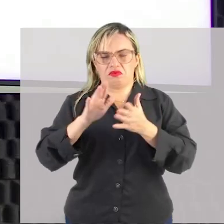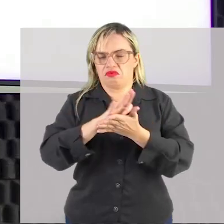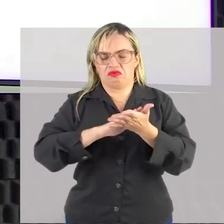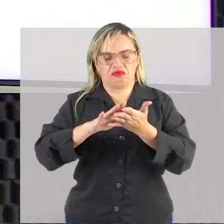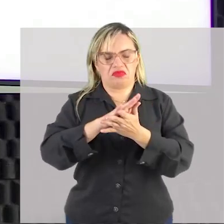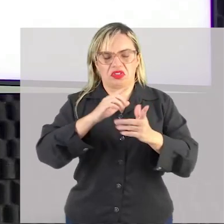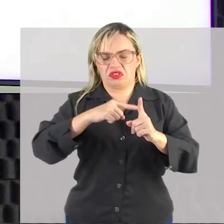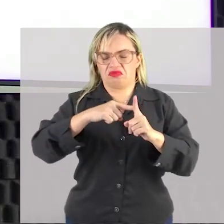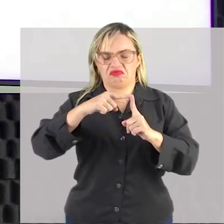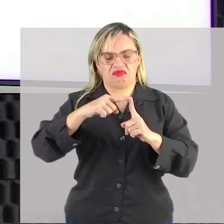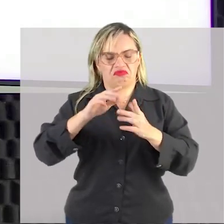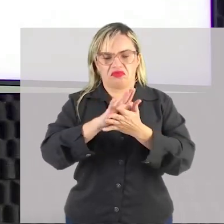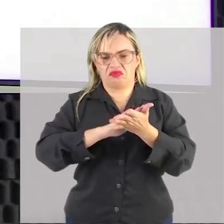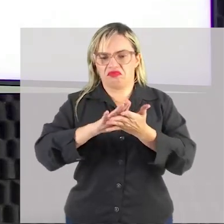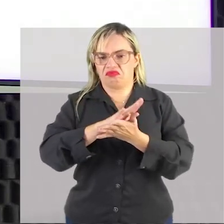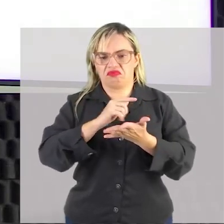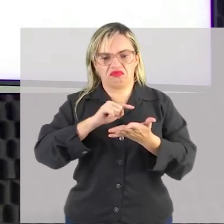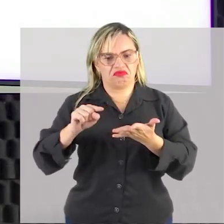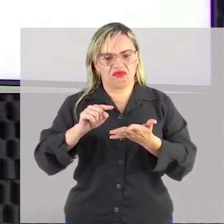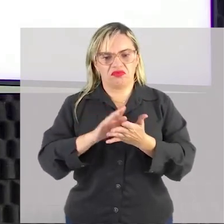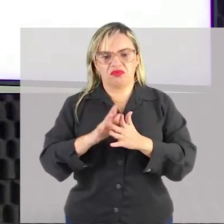nada a ver com temperatura, nem se falou nada disso.